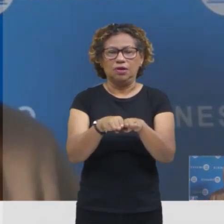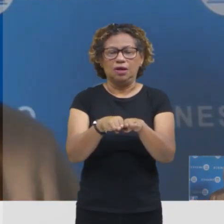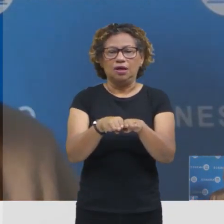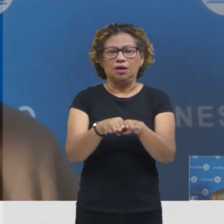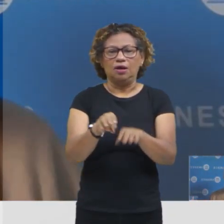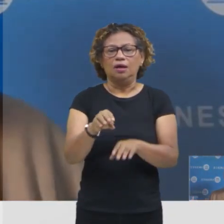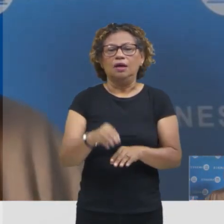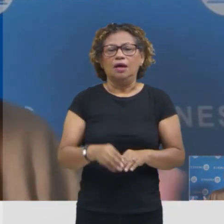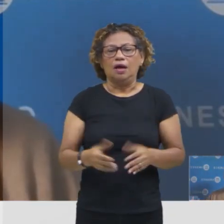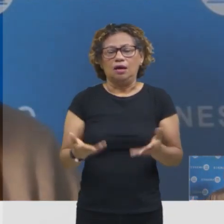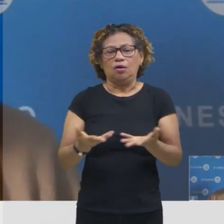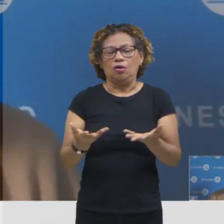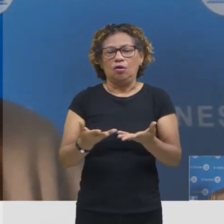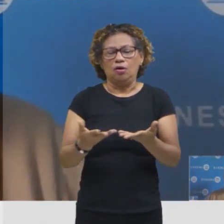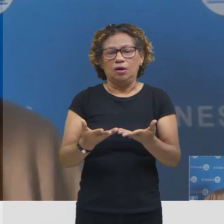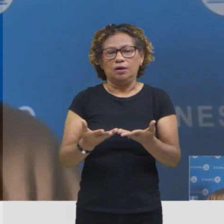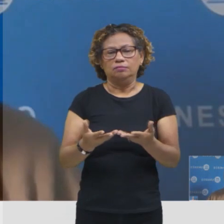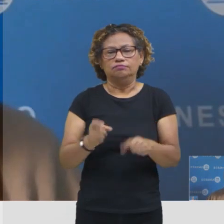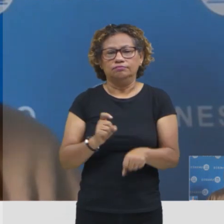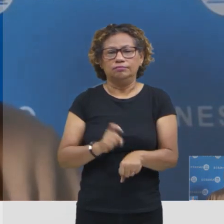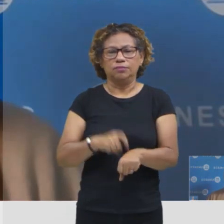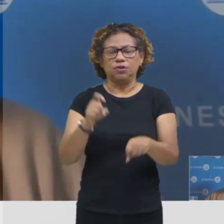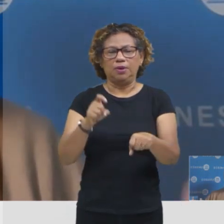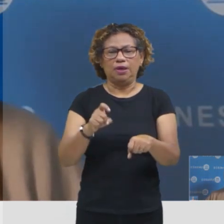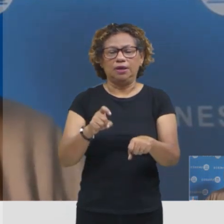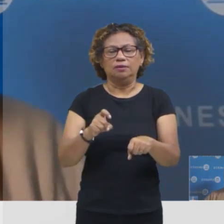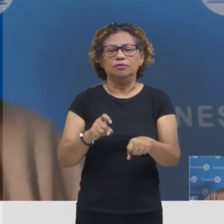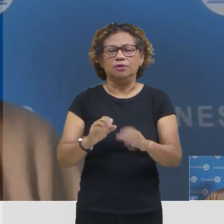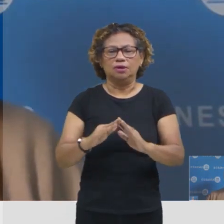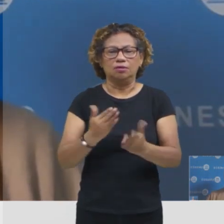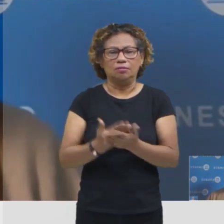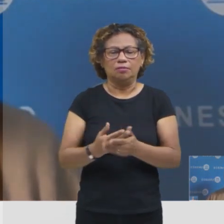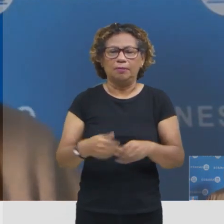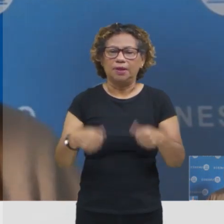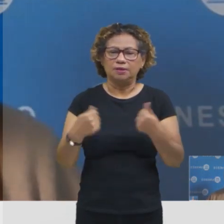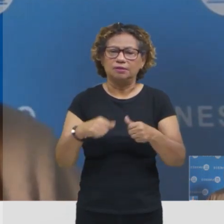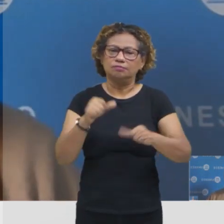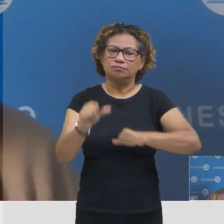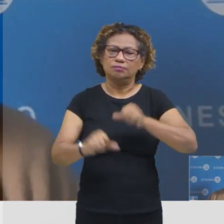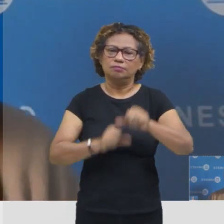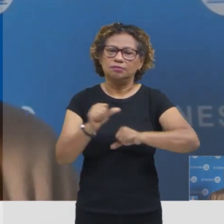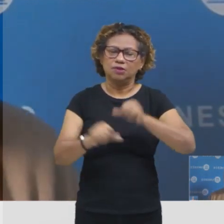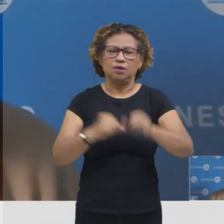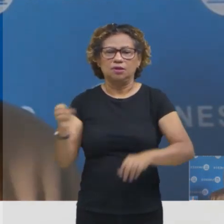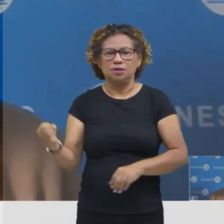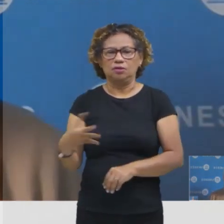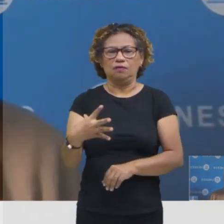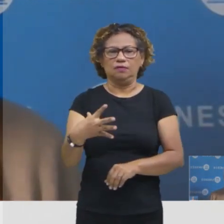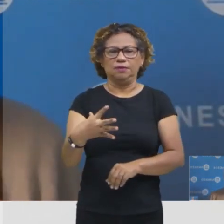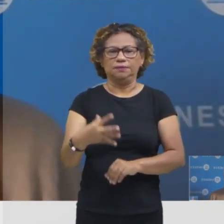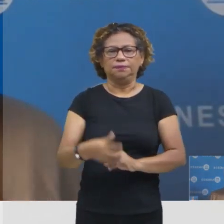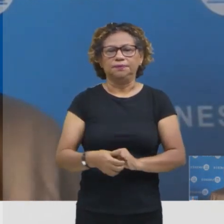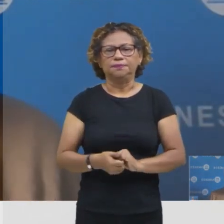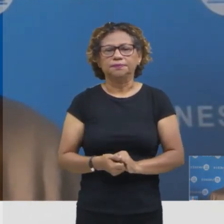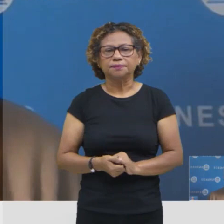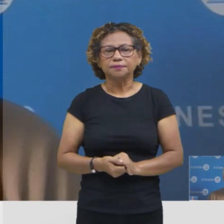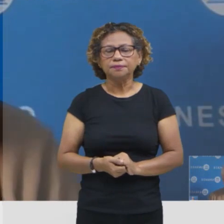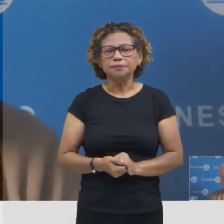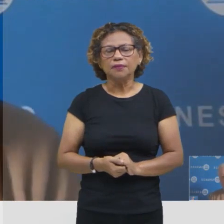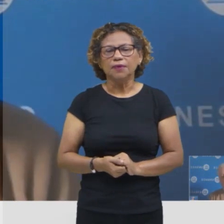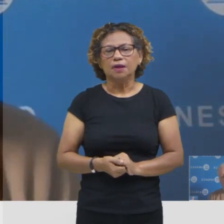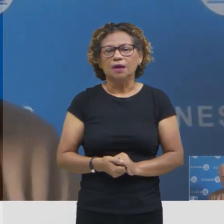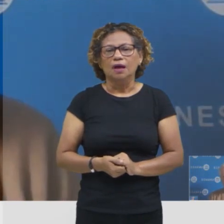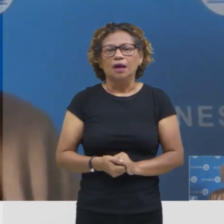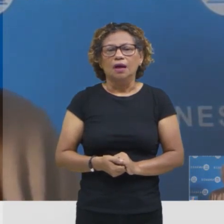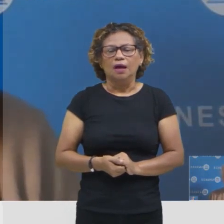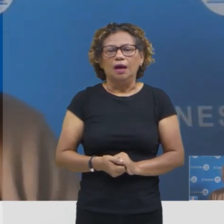que, obviamente, necessita de ser transformado e de ser renovado. Creio que a professora